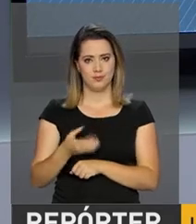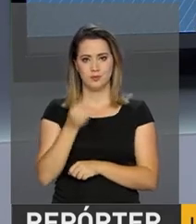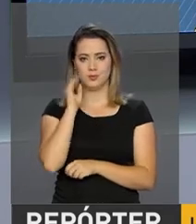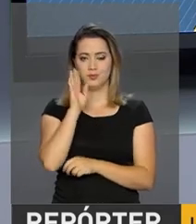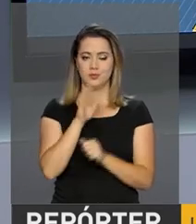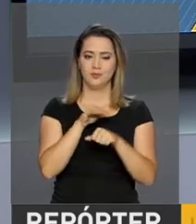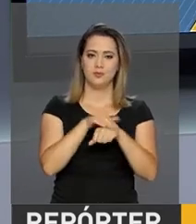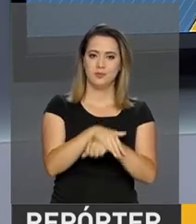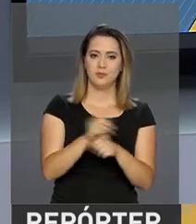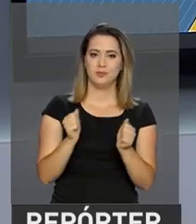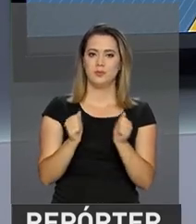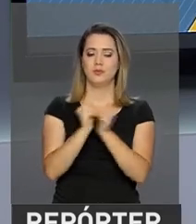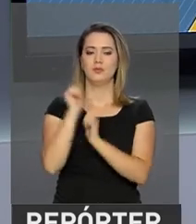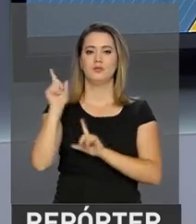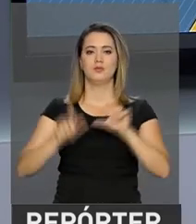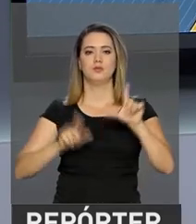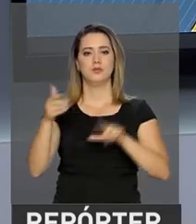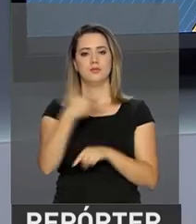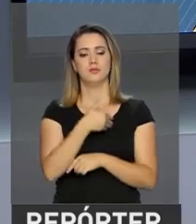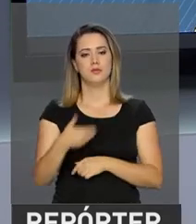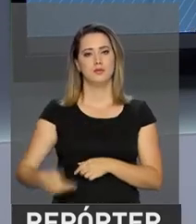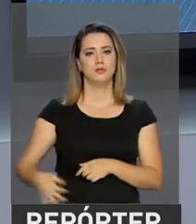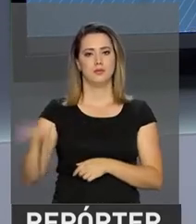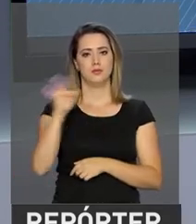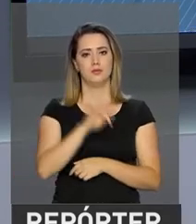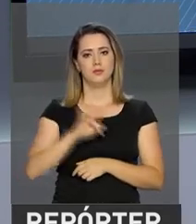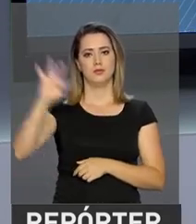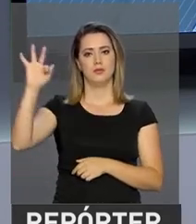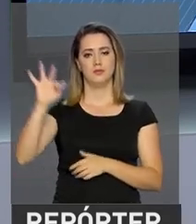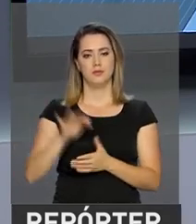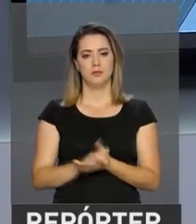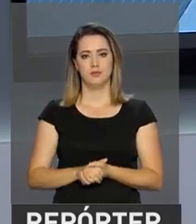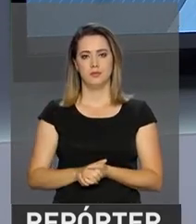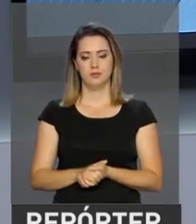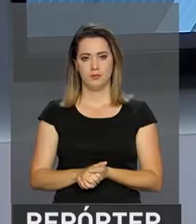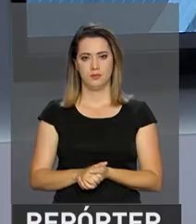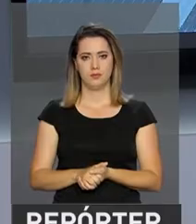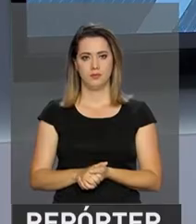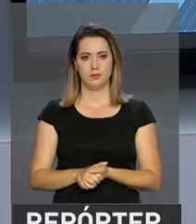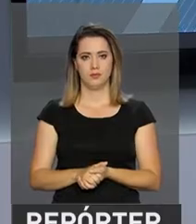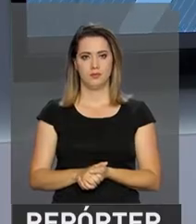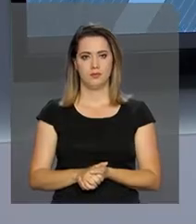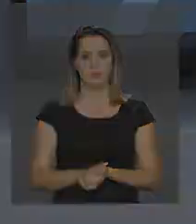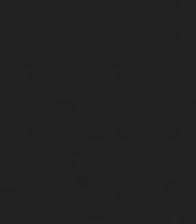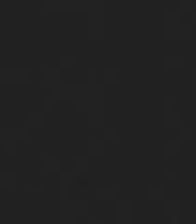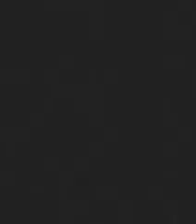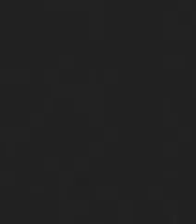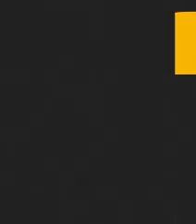Uma boa noite para você e continue com a gente aqui na NBR, a TV do Governo Federal.